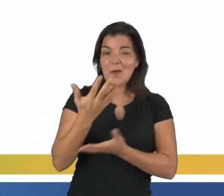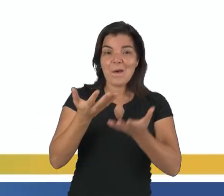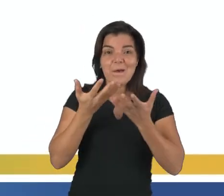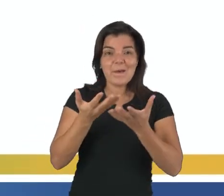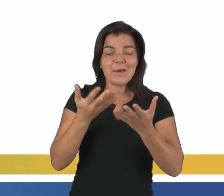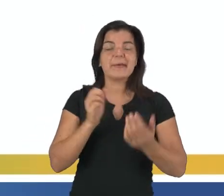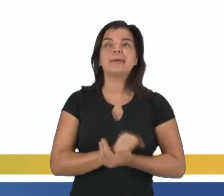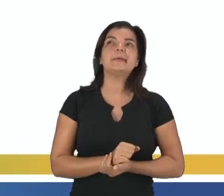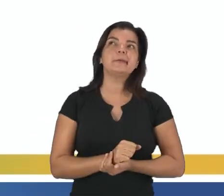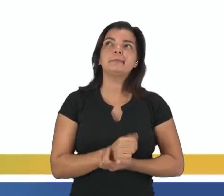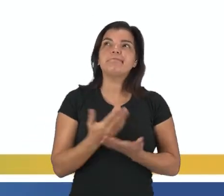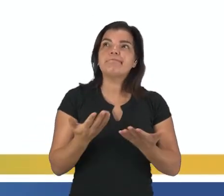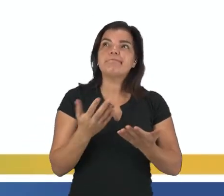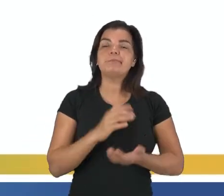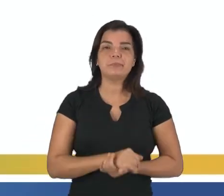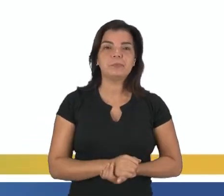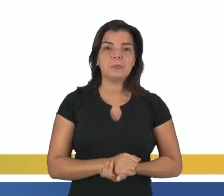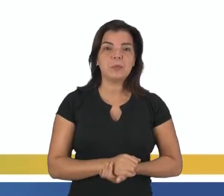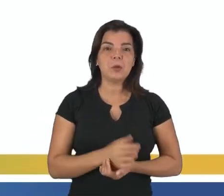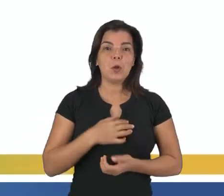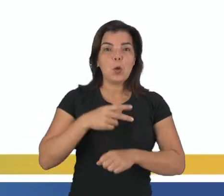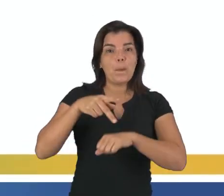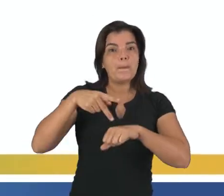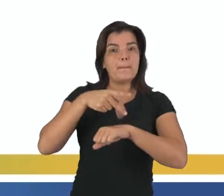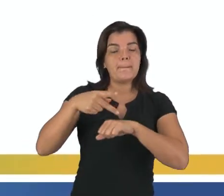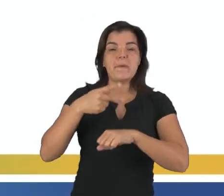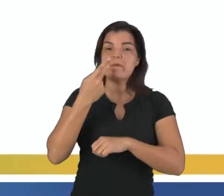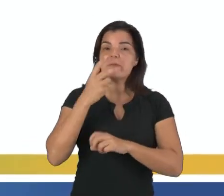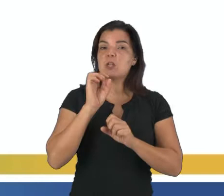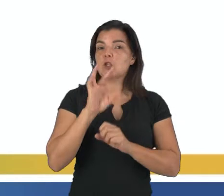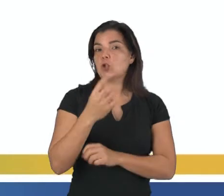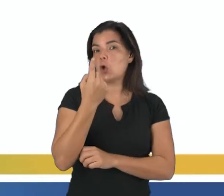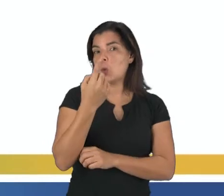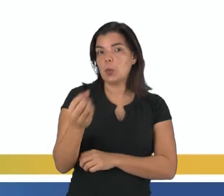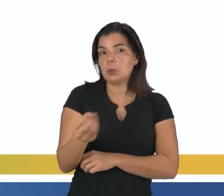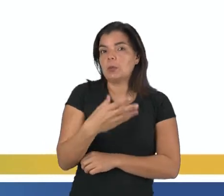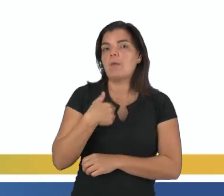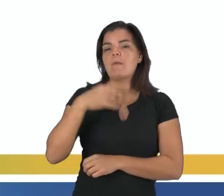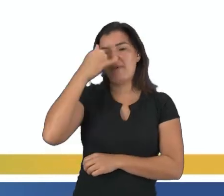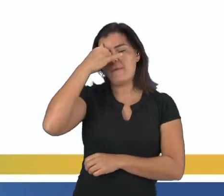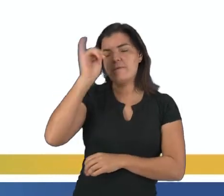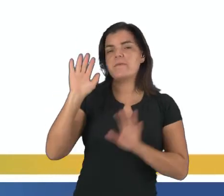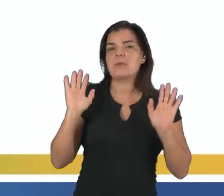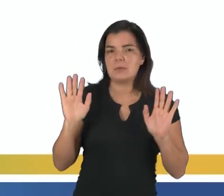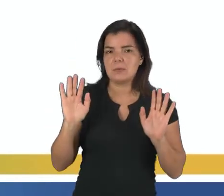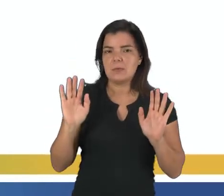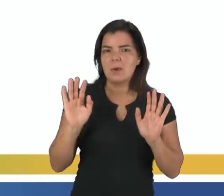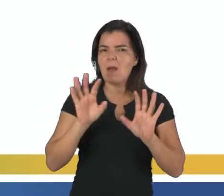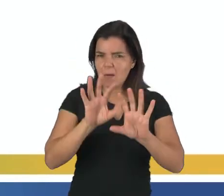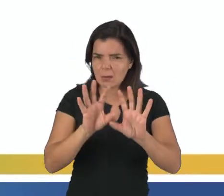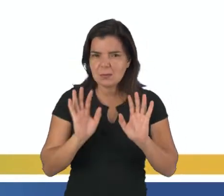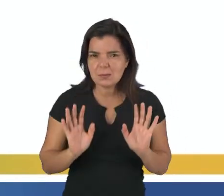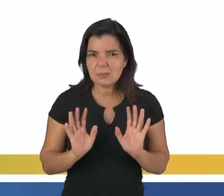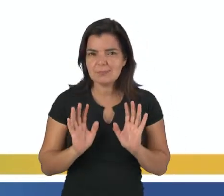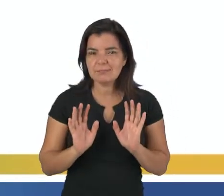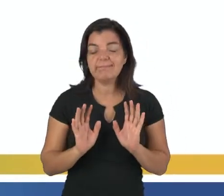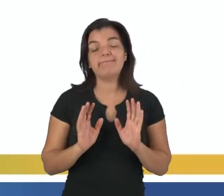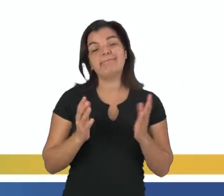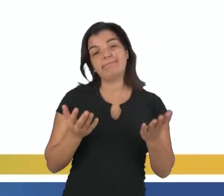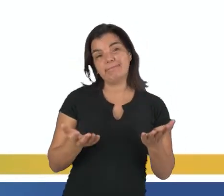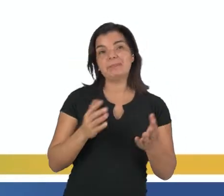eu quero hoje que o aqui no meu pai esse fale apenas o idioma novo que eu vou criar será que funciona assim